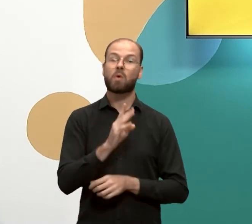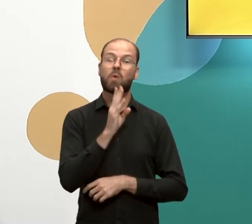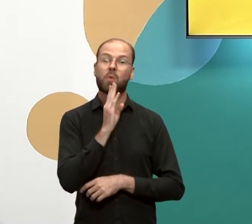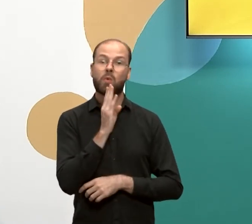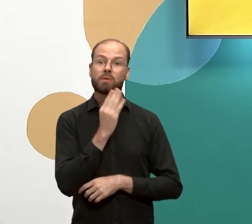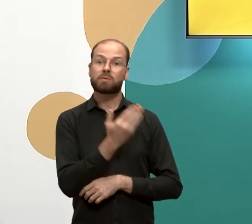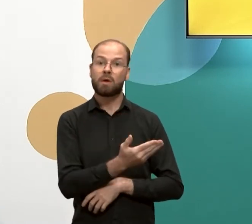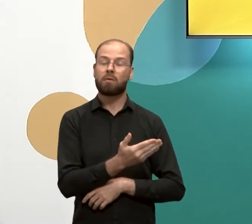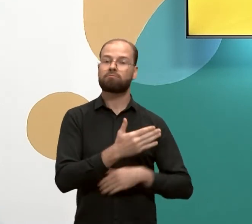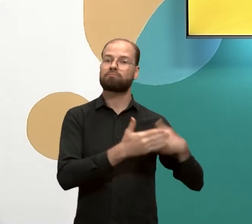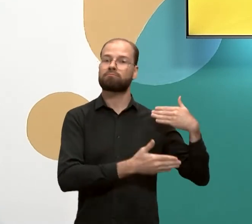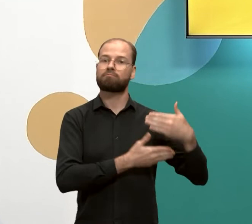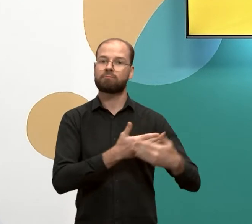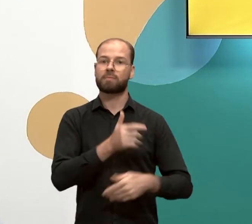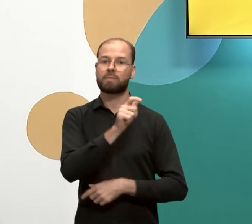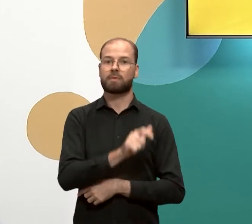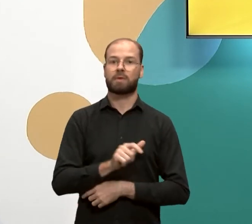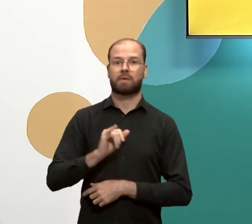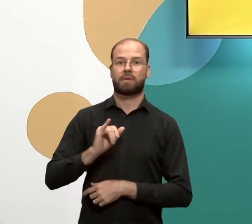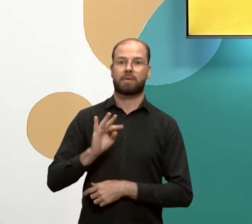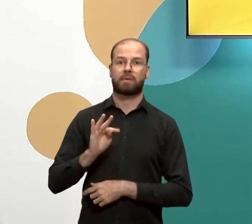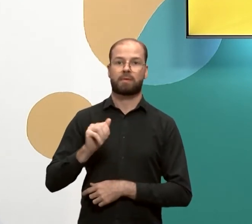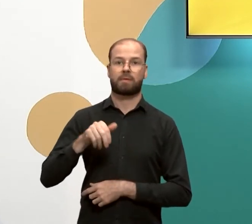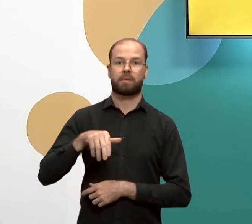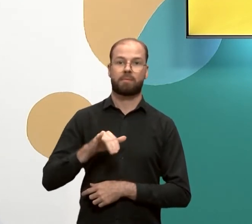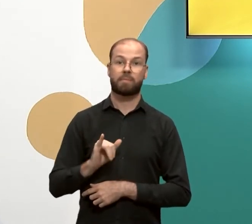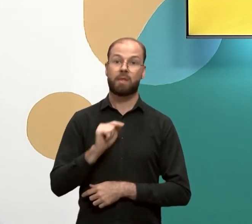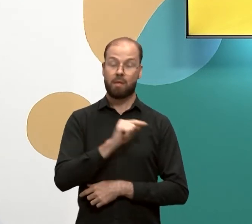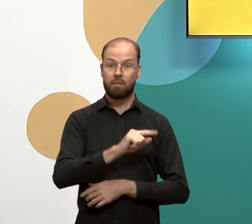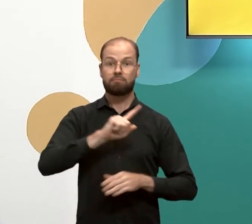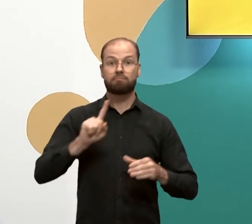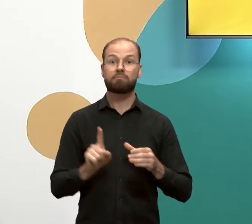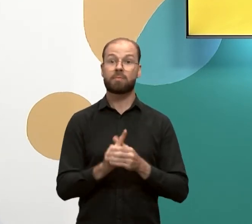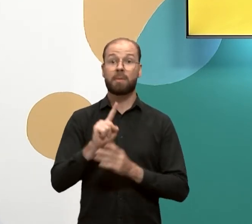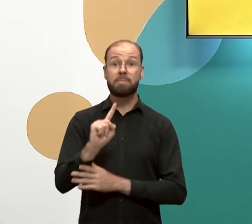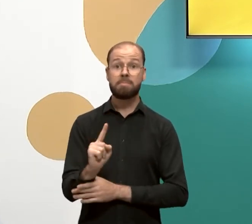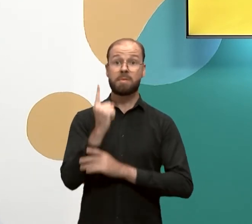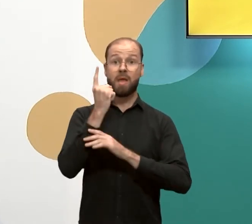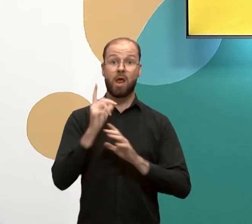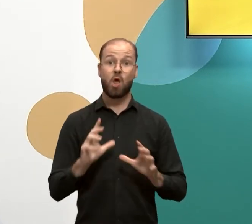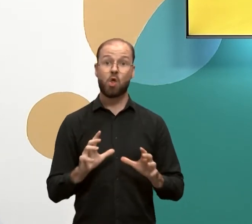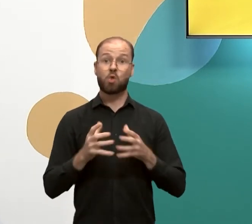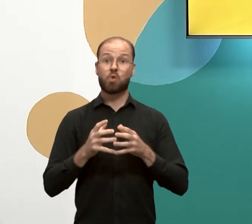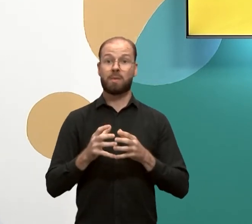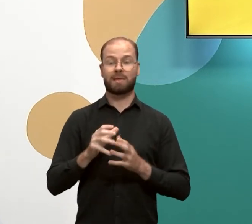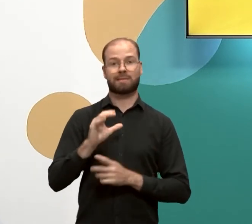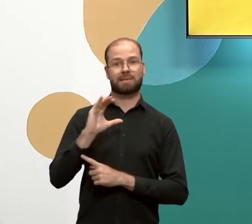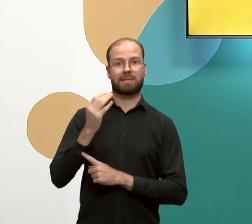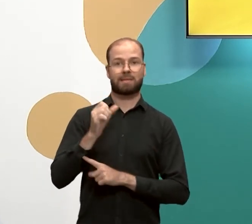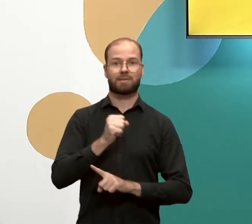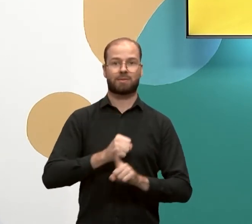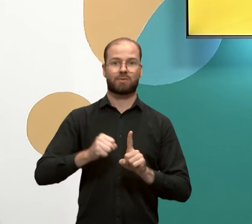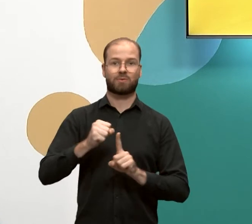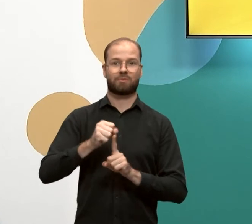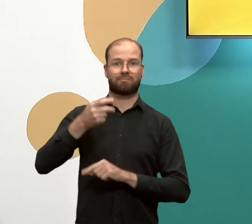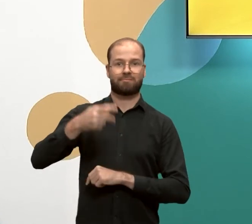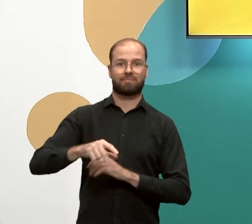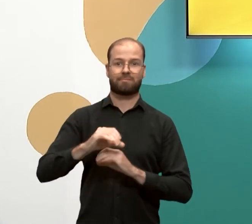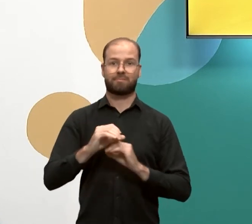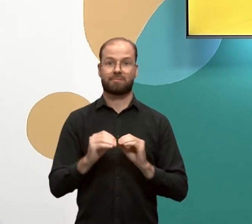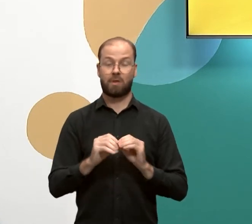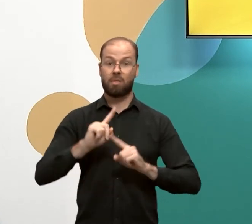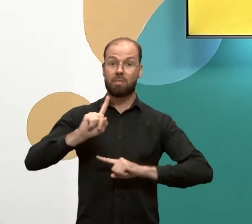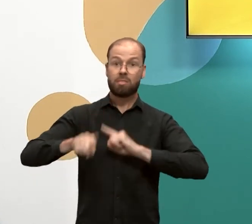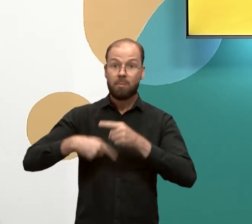Campos. Ele fez parte da primeira turma do curso de Ciências Sociais da Universidade e depois foi diretor do